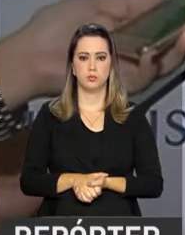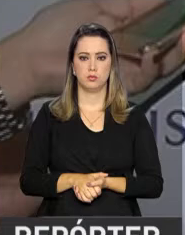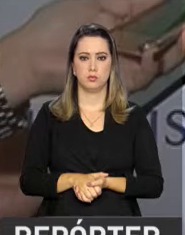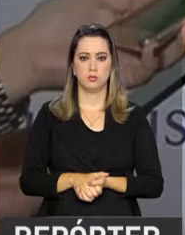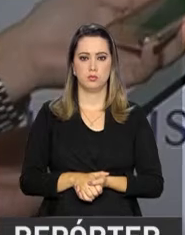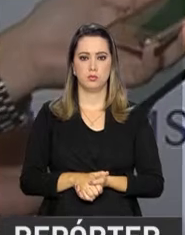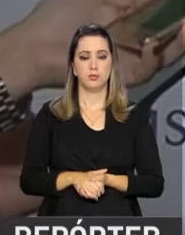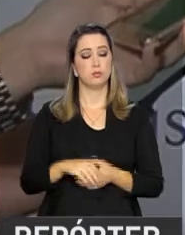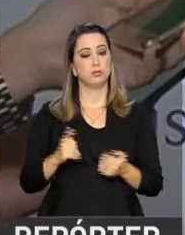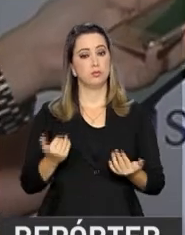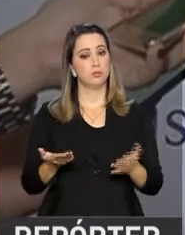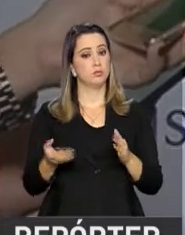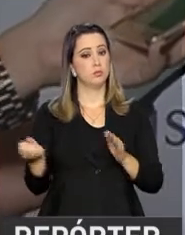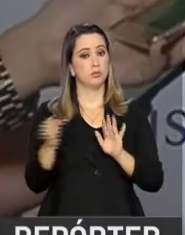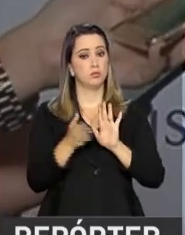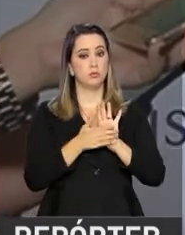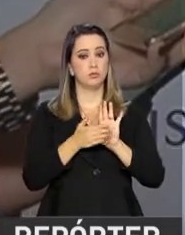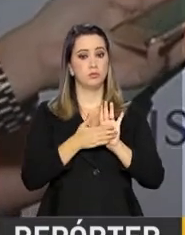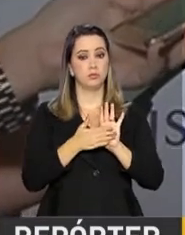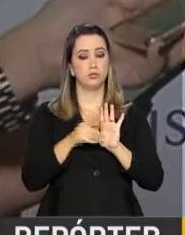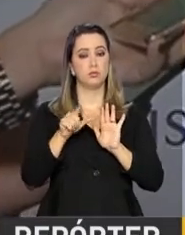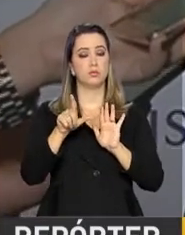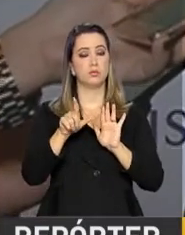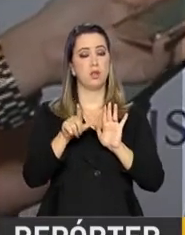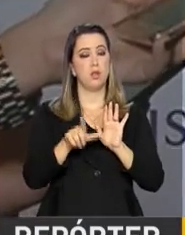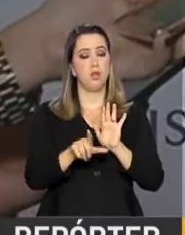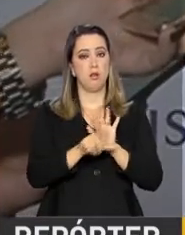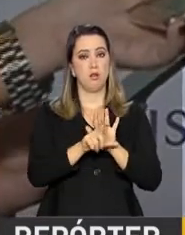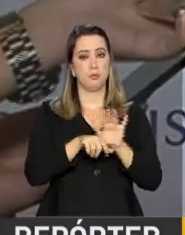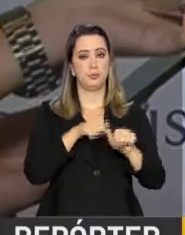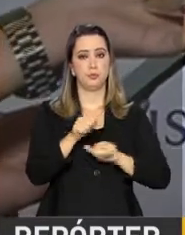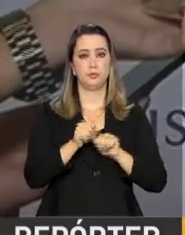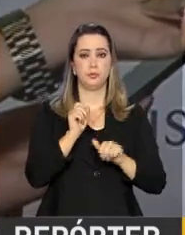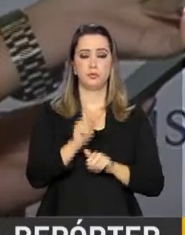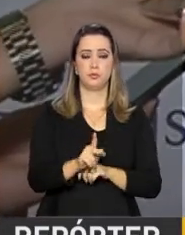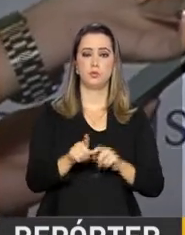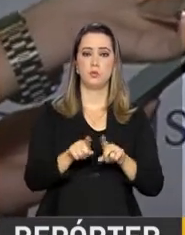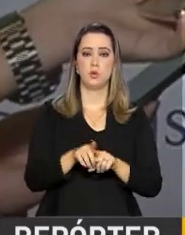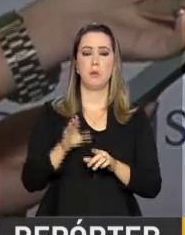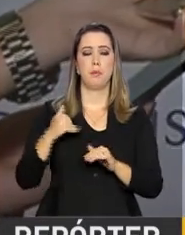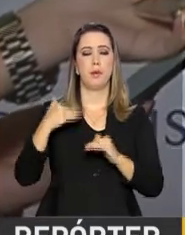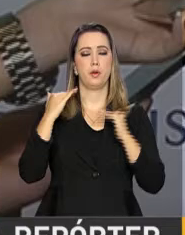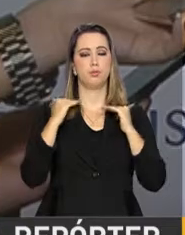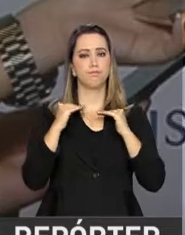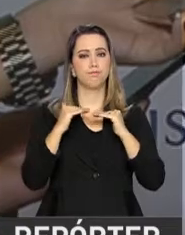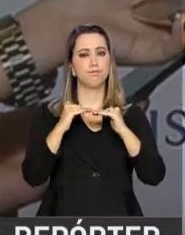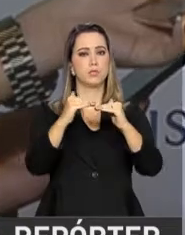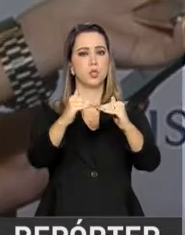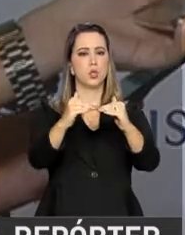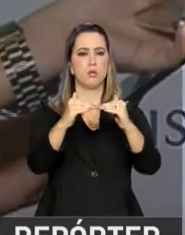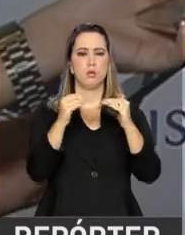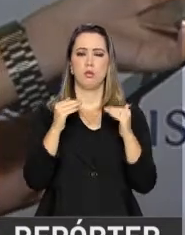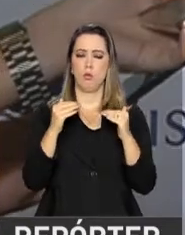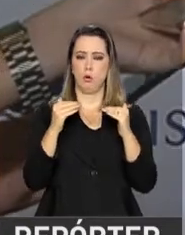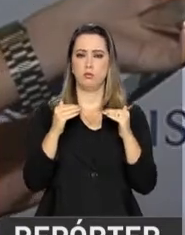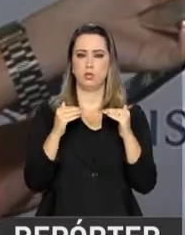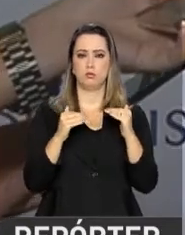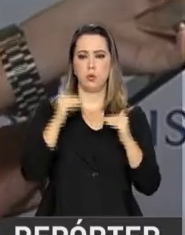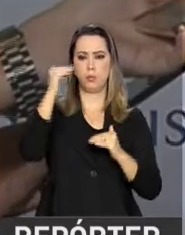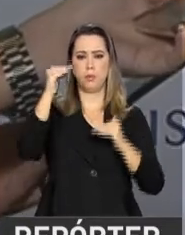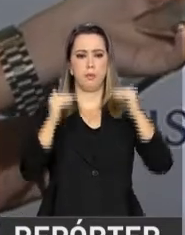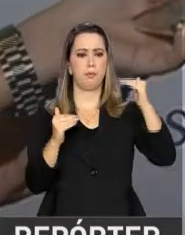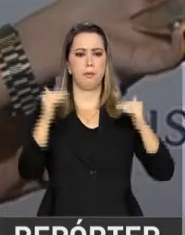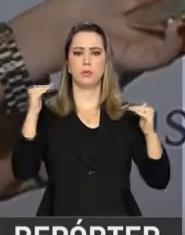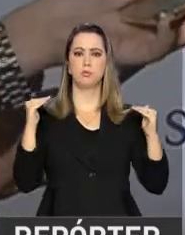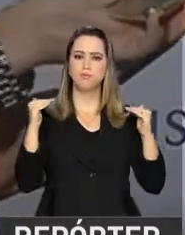sendo proposto, a nova Previdência, é um sistema que estabelece uma maior justiça, uma maior equidade